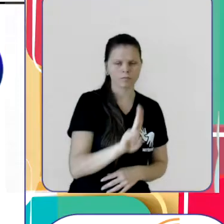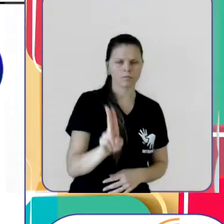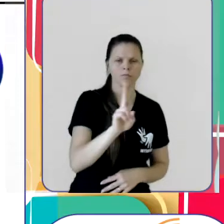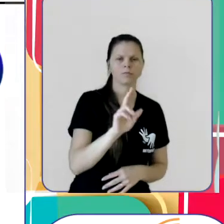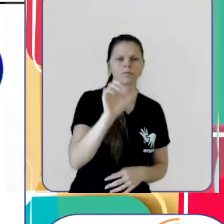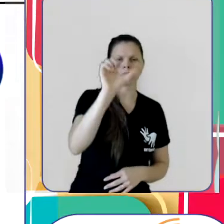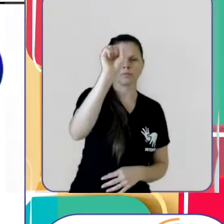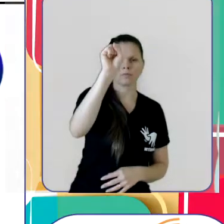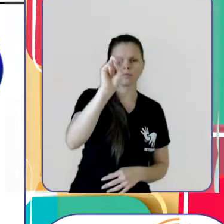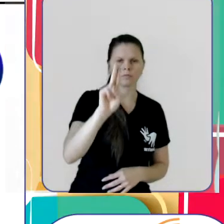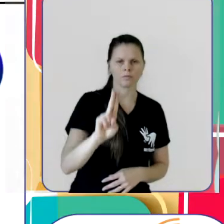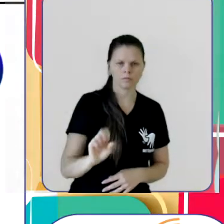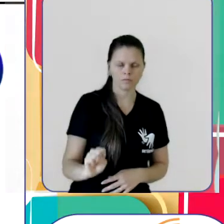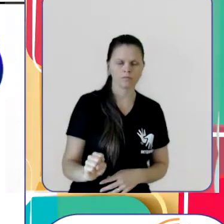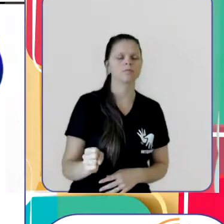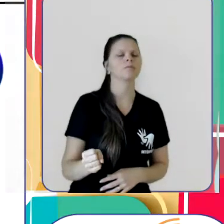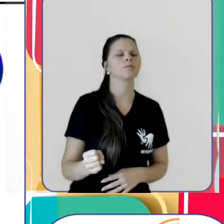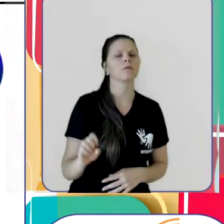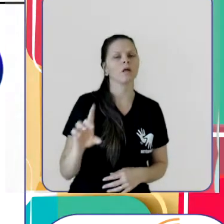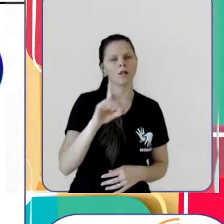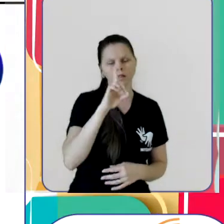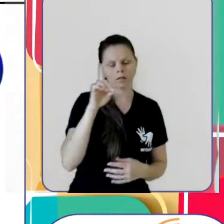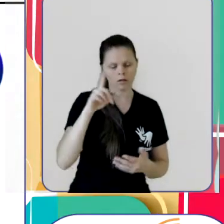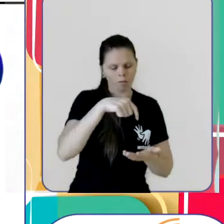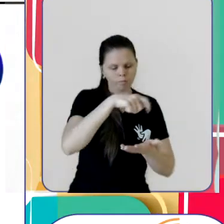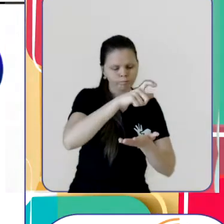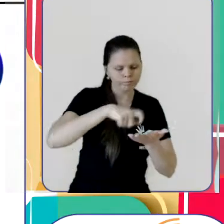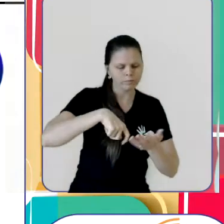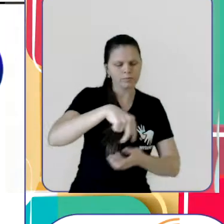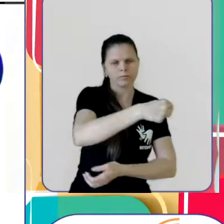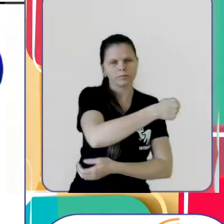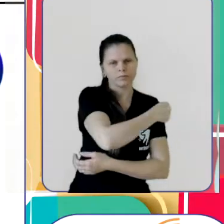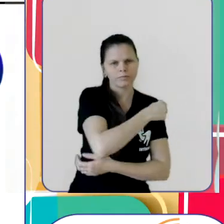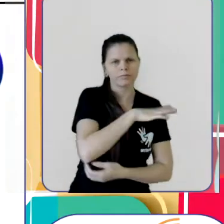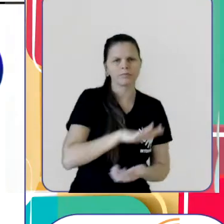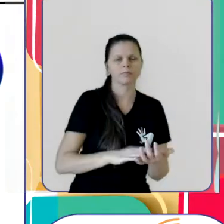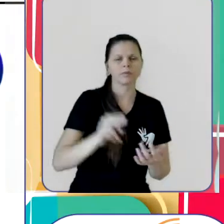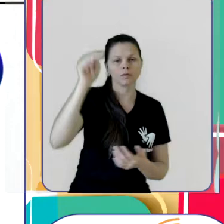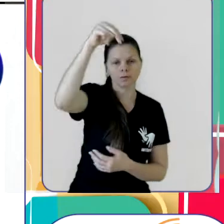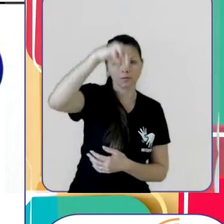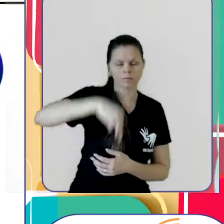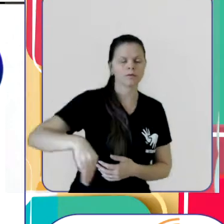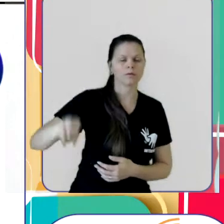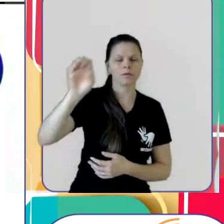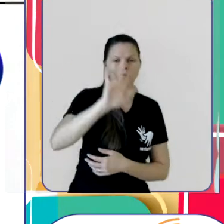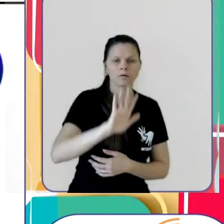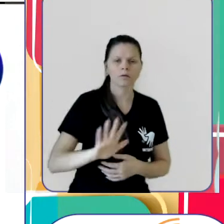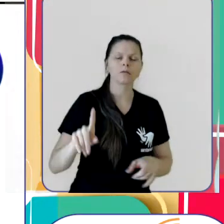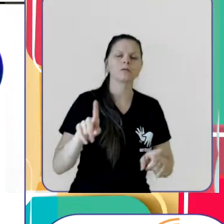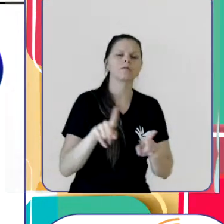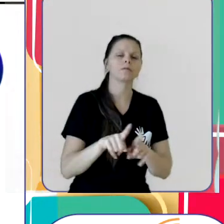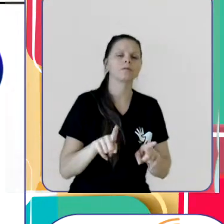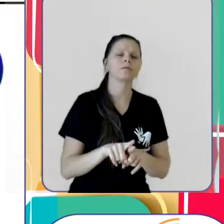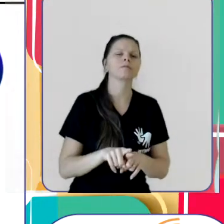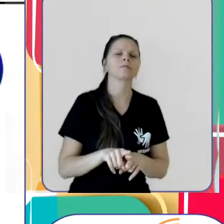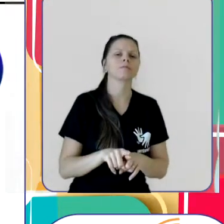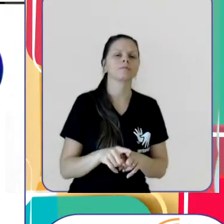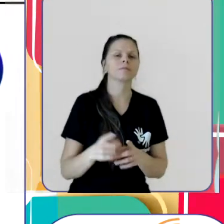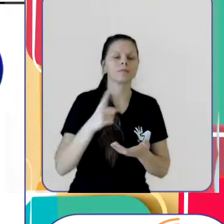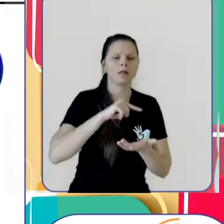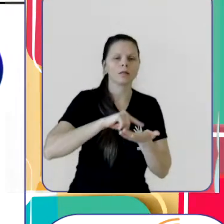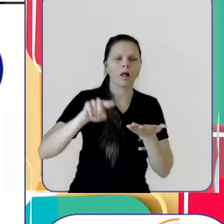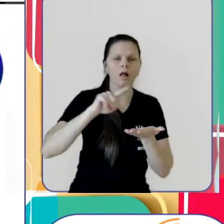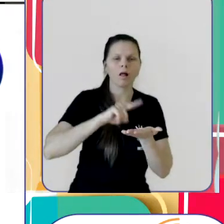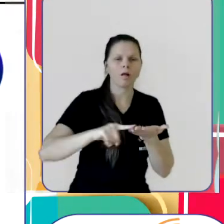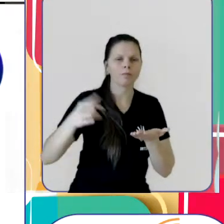dia com sua caderneta de vacinação. Então, o Ministério da Saúde, ele disponibiliza, né, através de smartphones, de tablets,